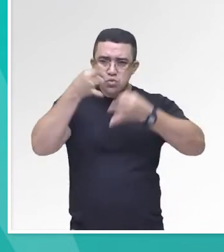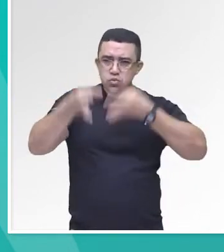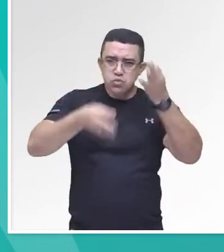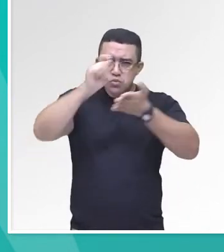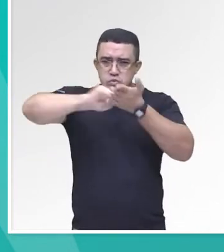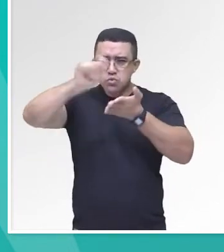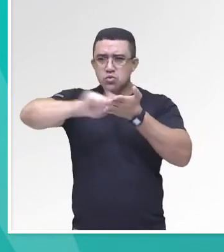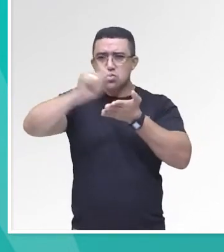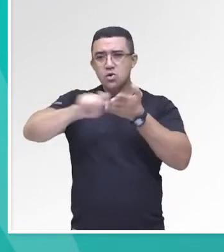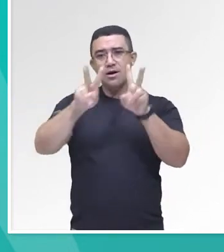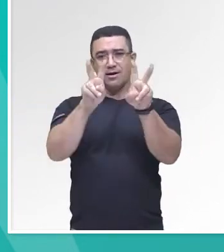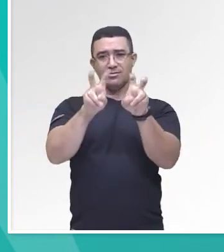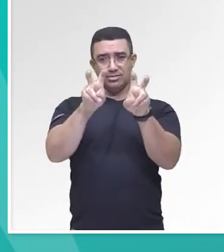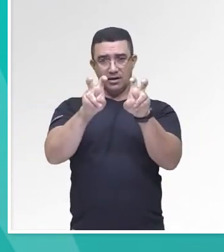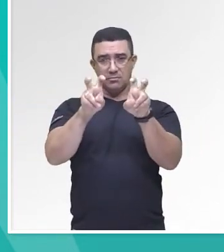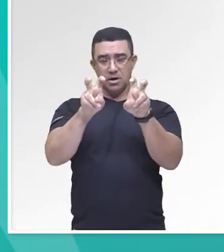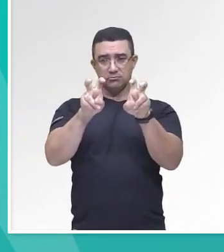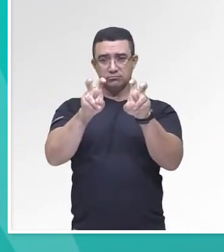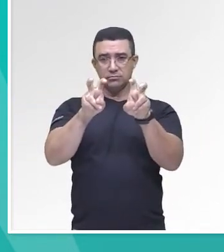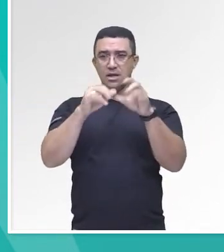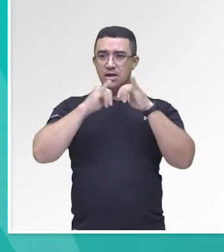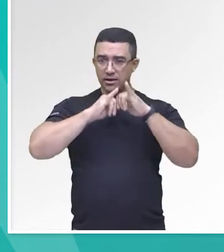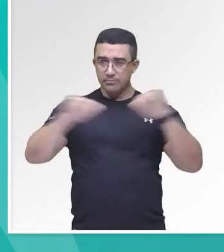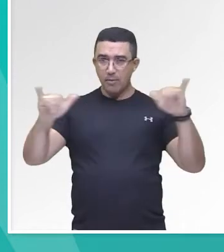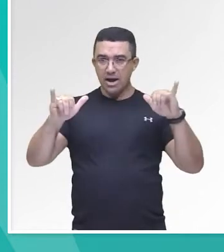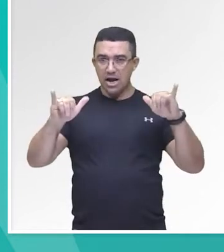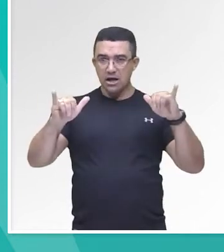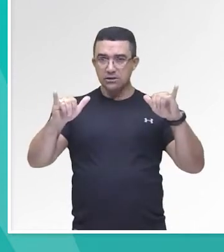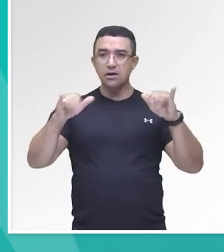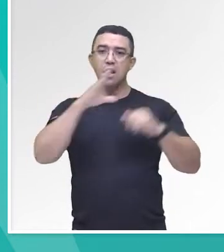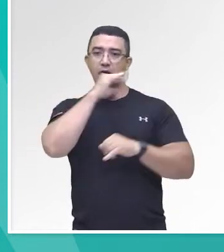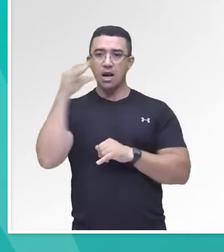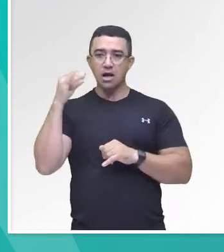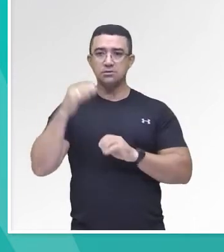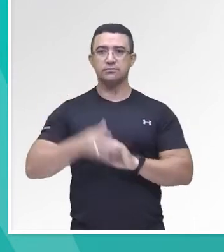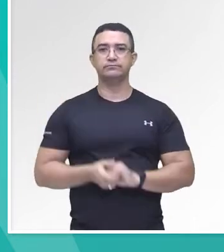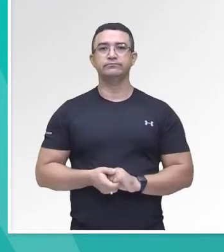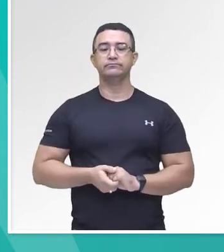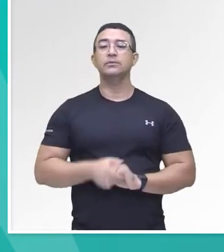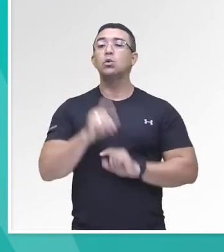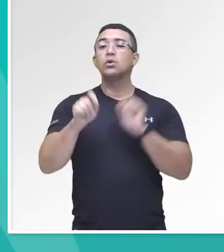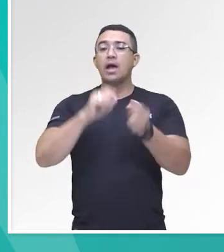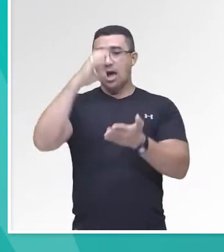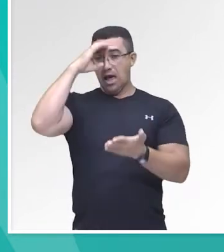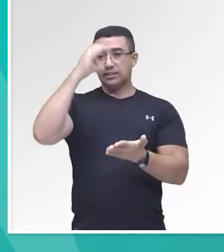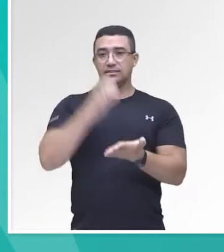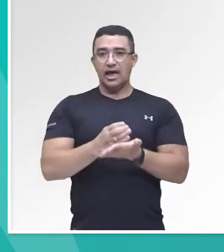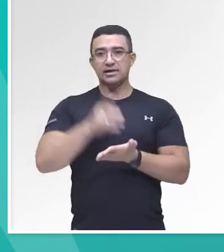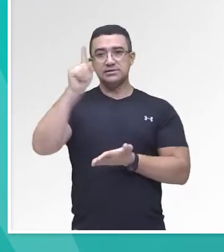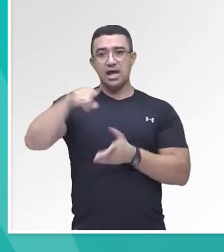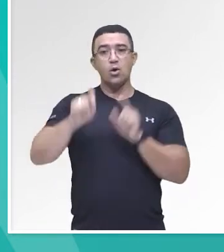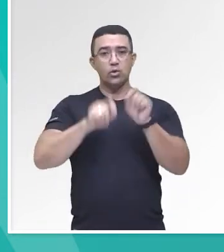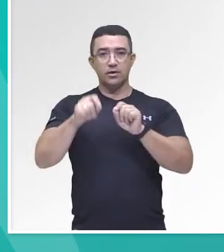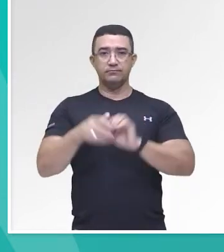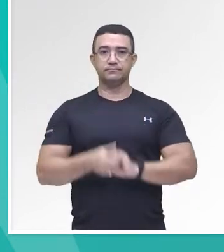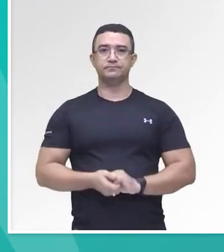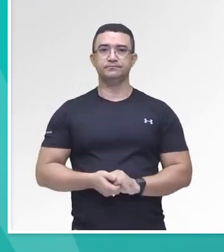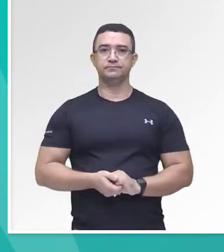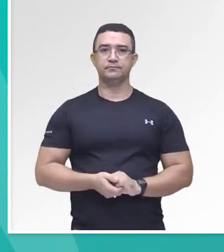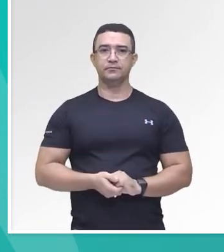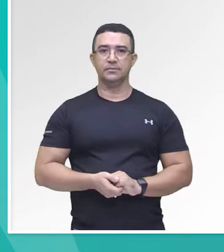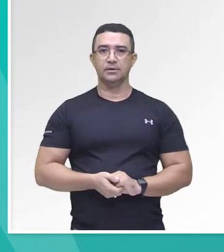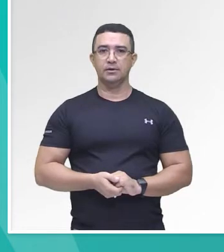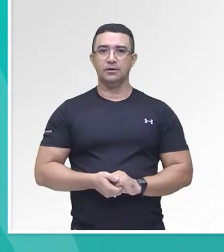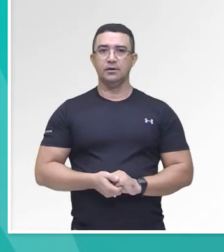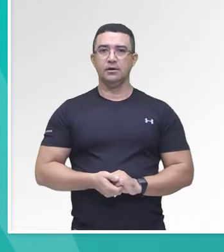esta temática. Então, na nossa discussão aqui, a nossa tese foi esta daí, olhem só. Então, a tese